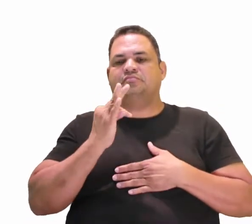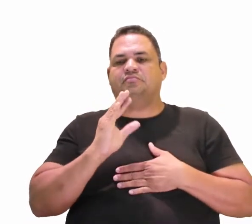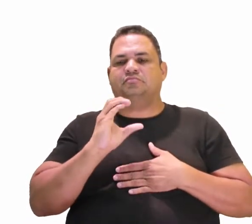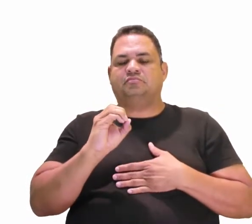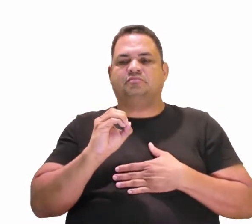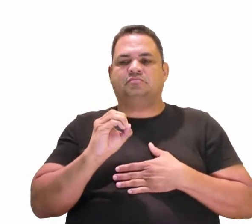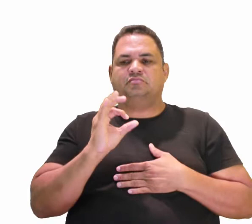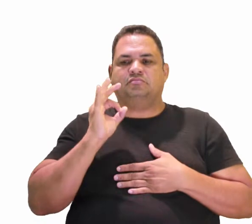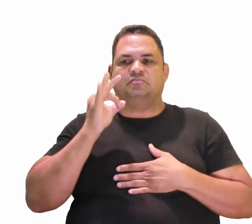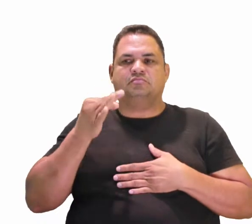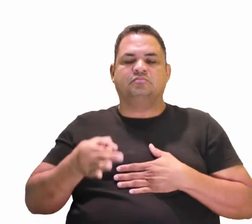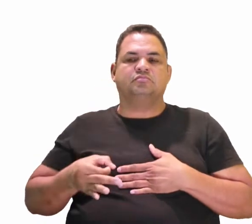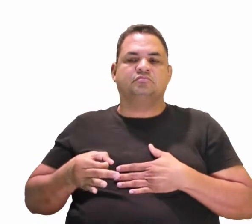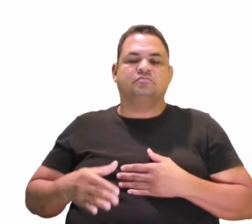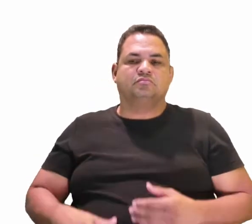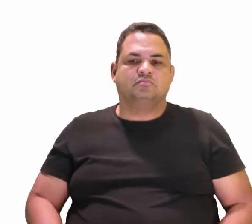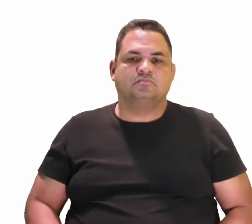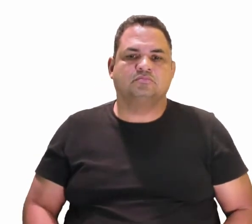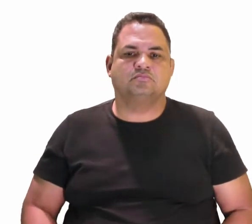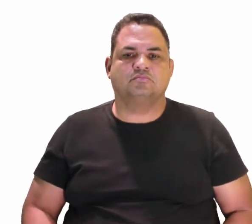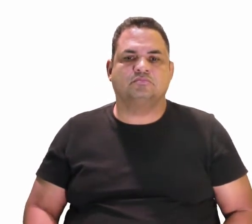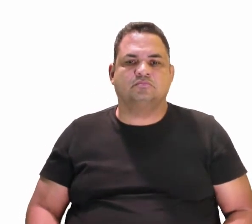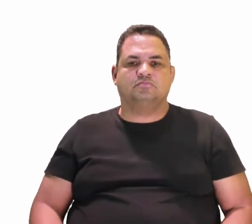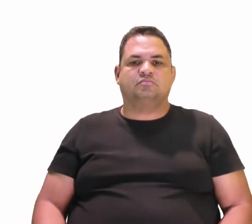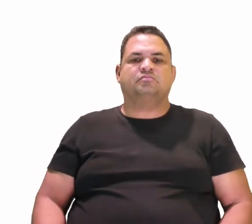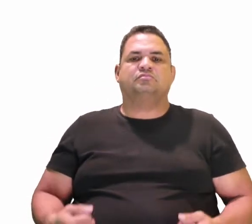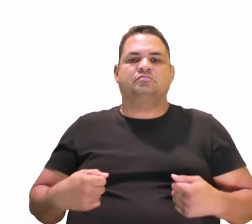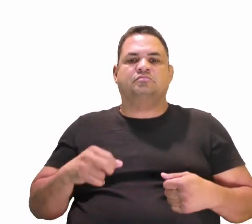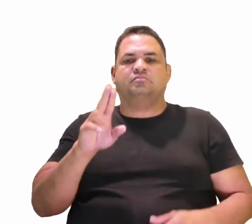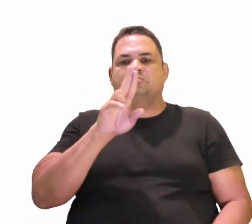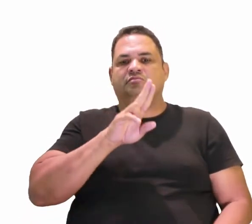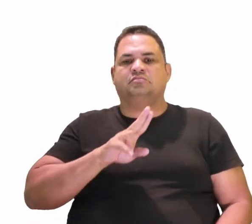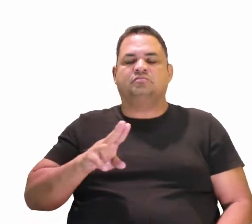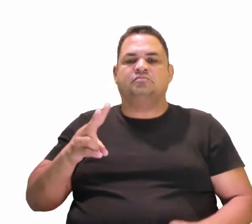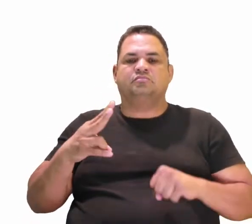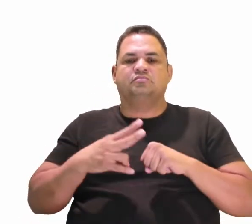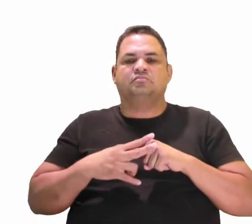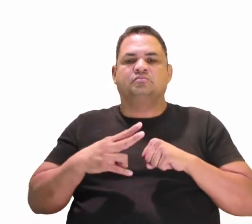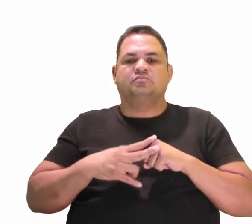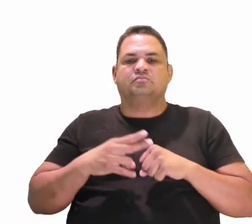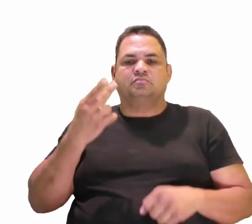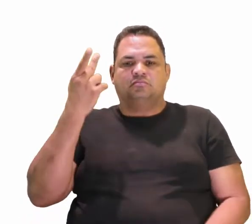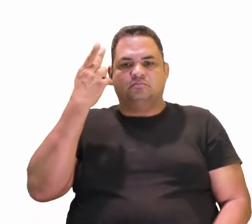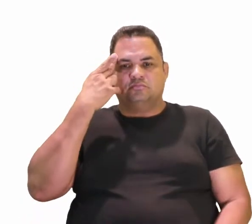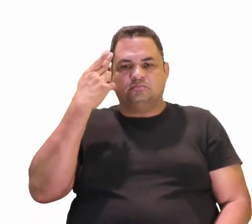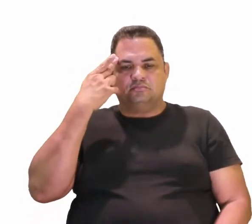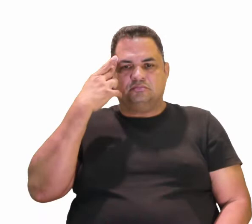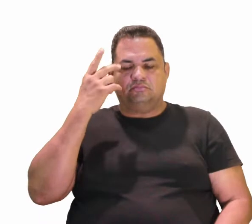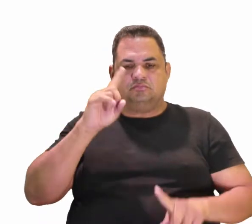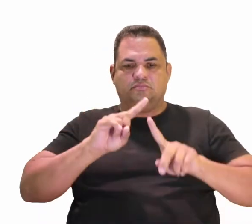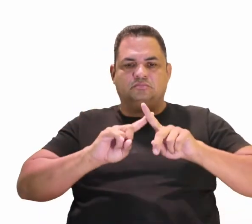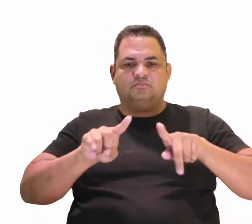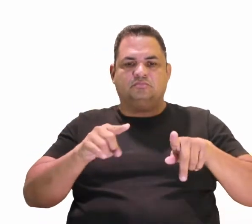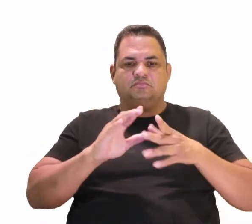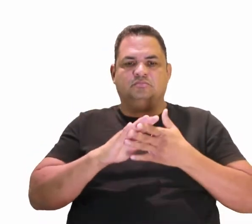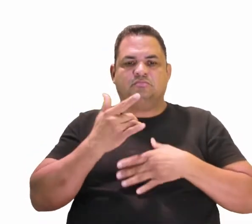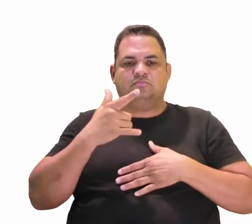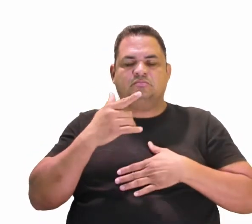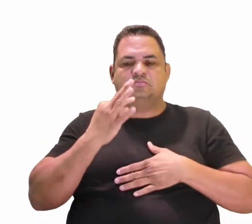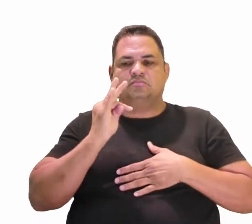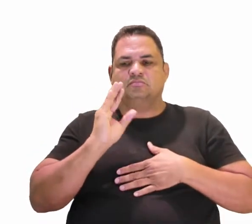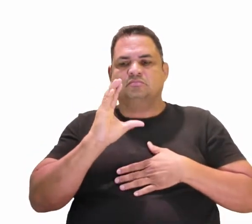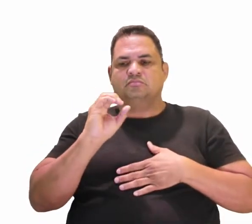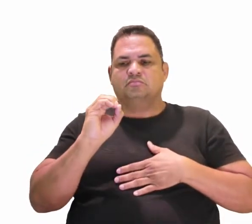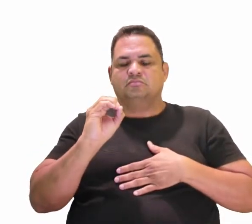to, certo? E aí você vai usar o seu verbo na forma natural, porém sem a presença do